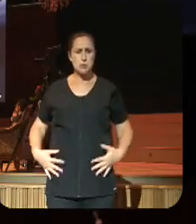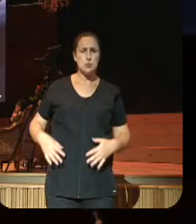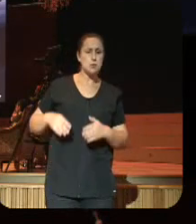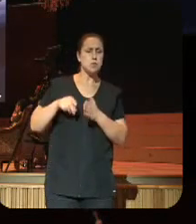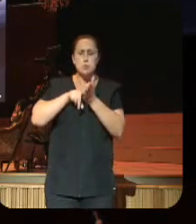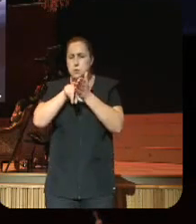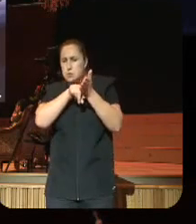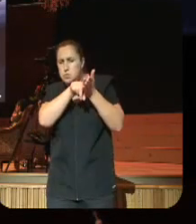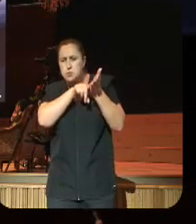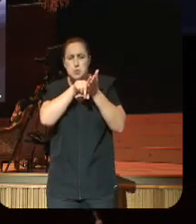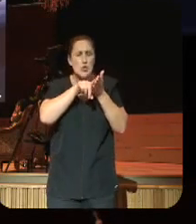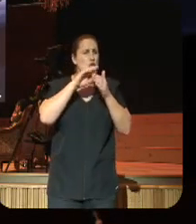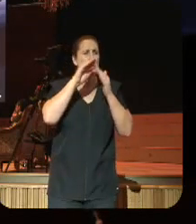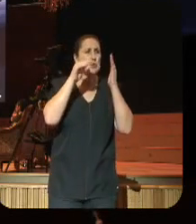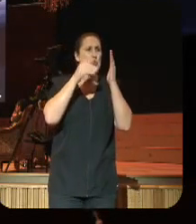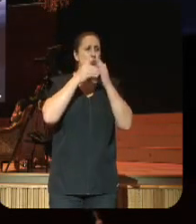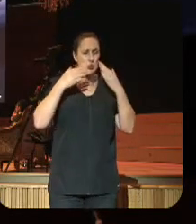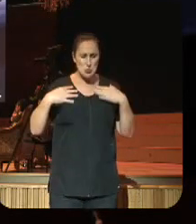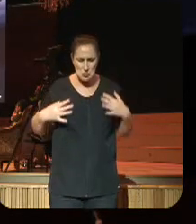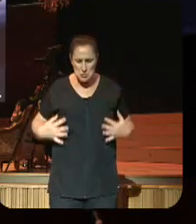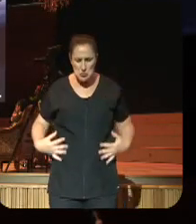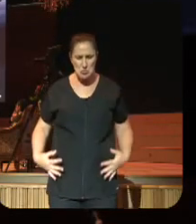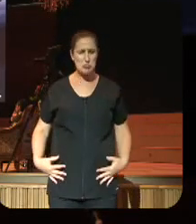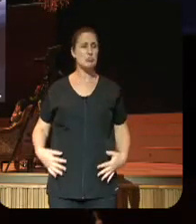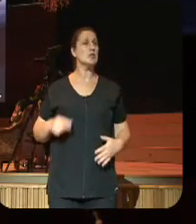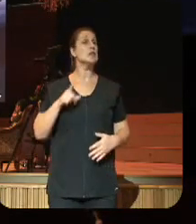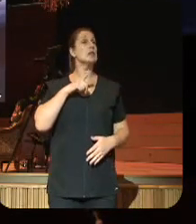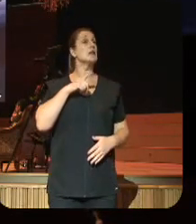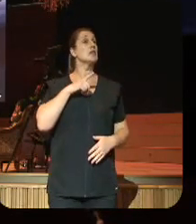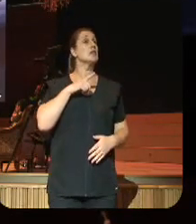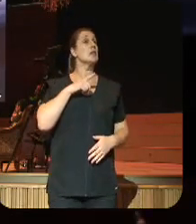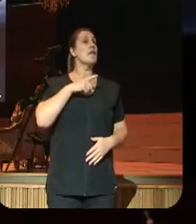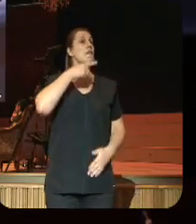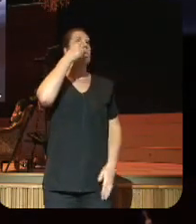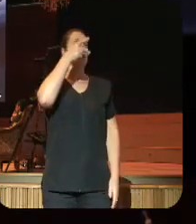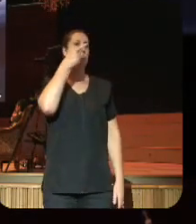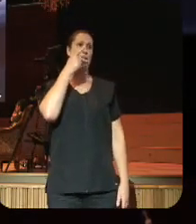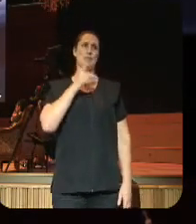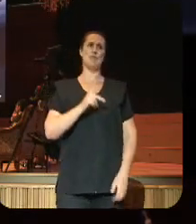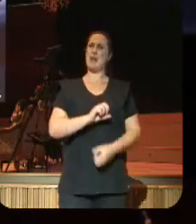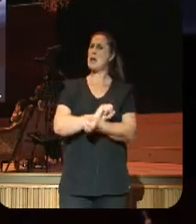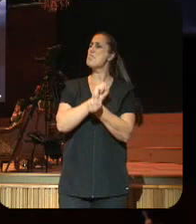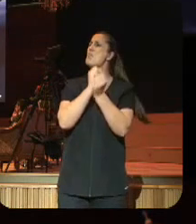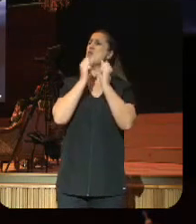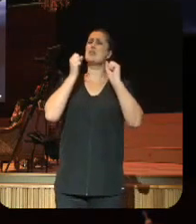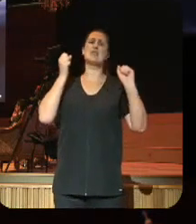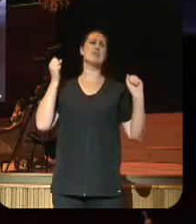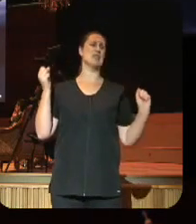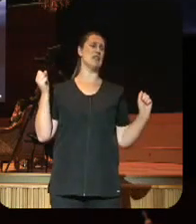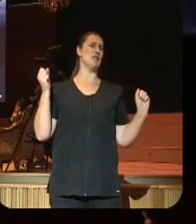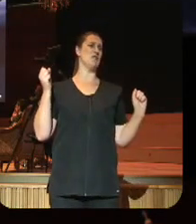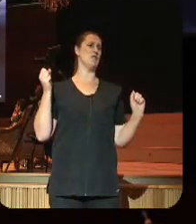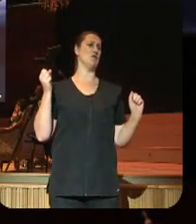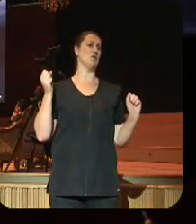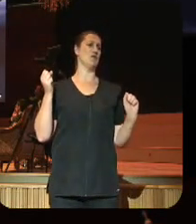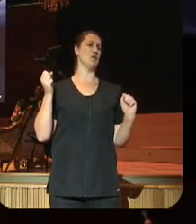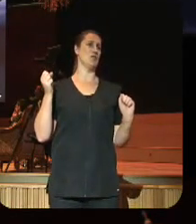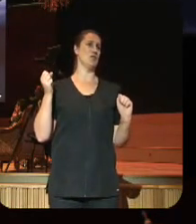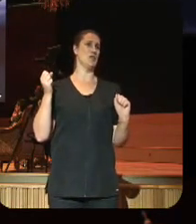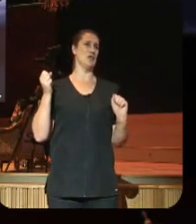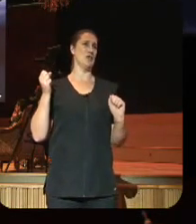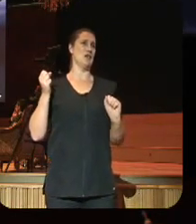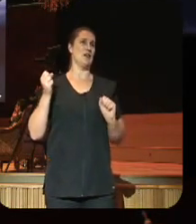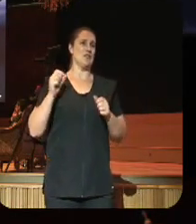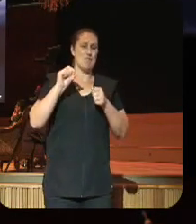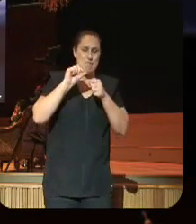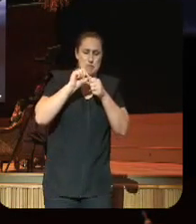todas as funções que existiam, ele dizia assim: não é possível que essa obra de